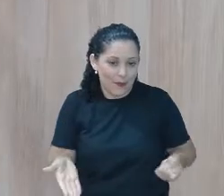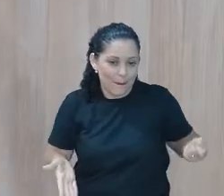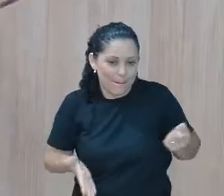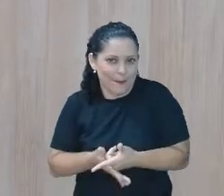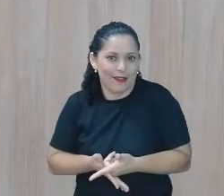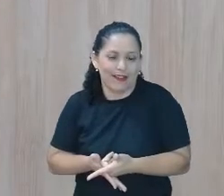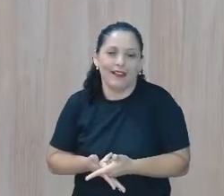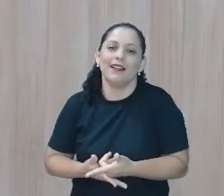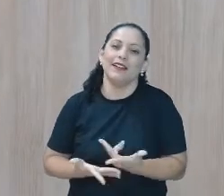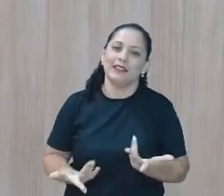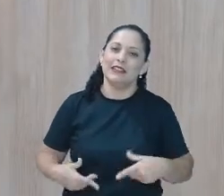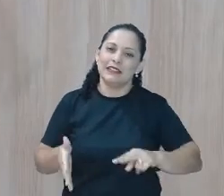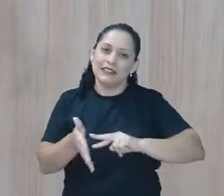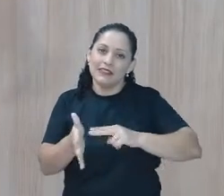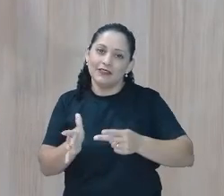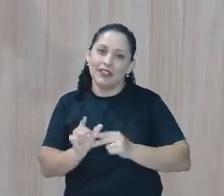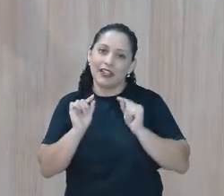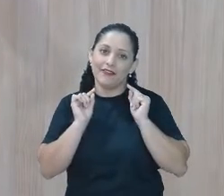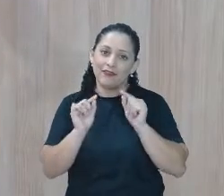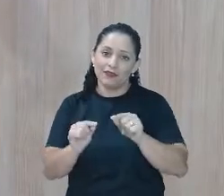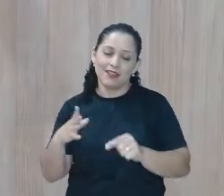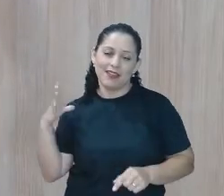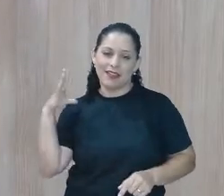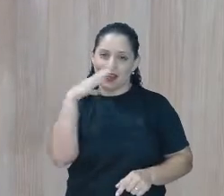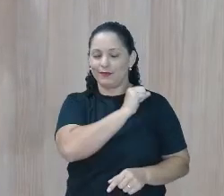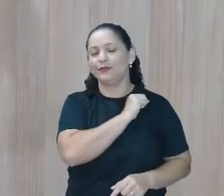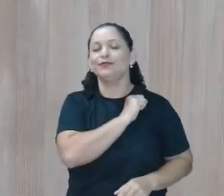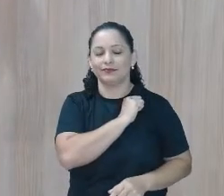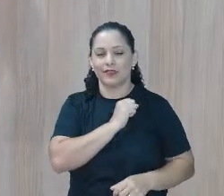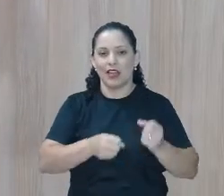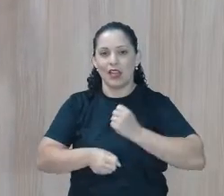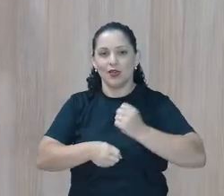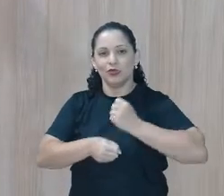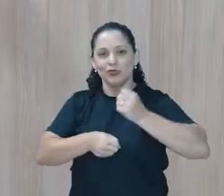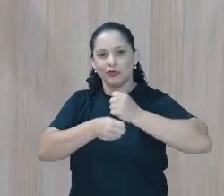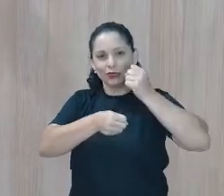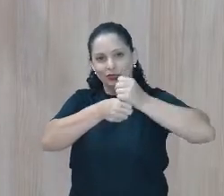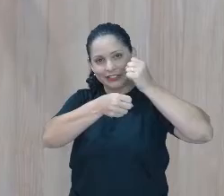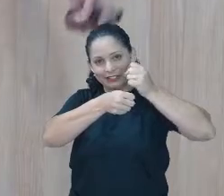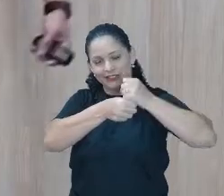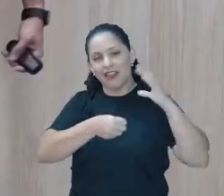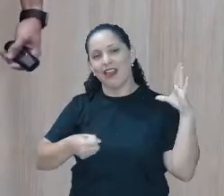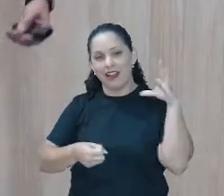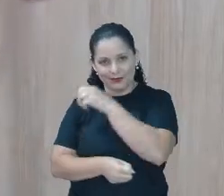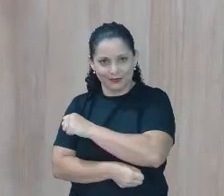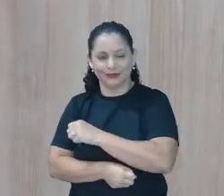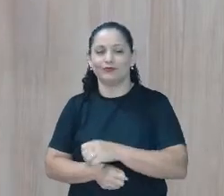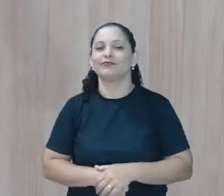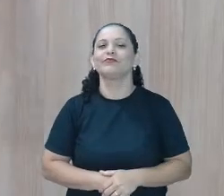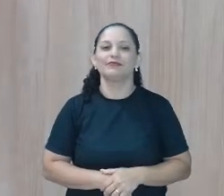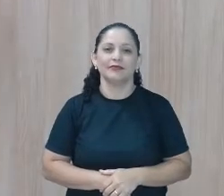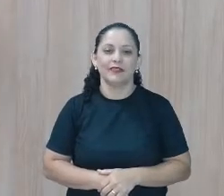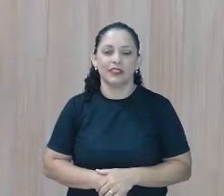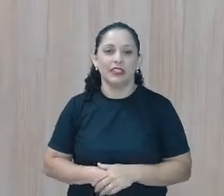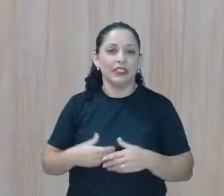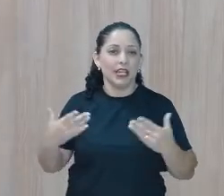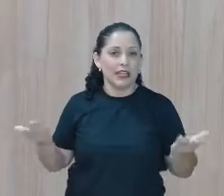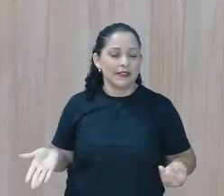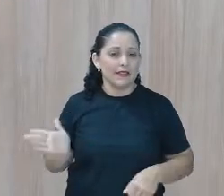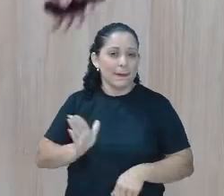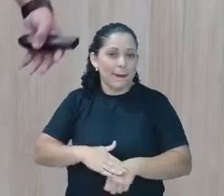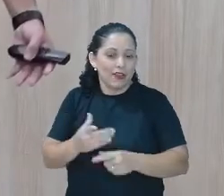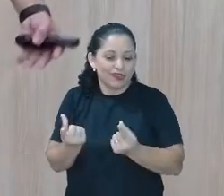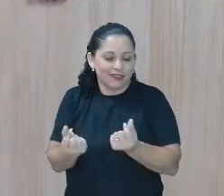tiver, você também vai demorar, vai fazer a construção aí mais rápido, né? Então, vai ser